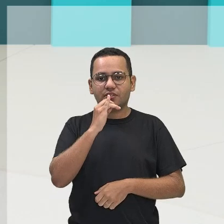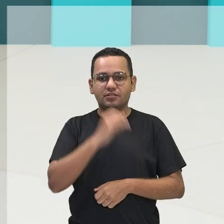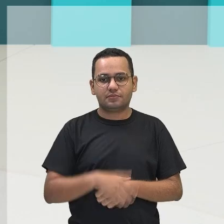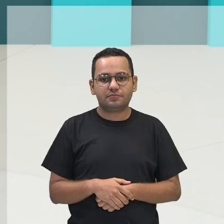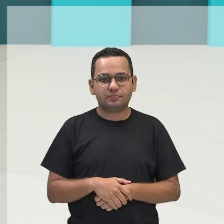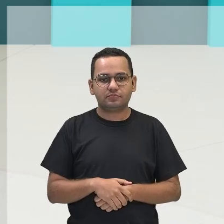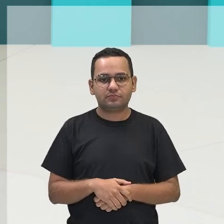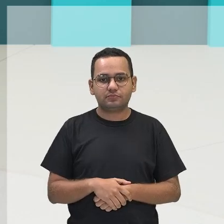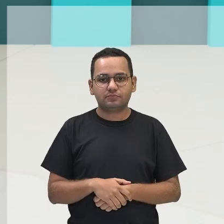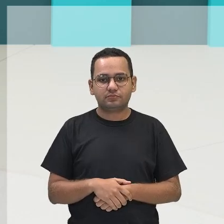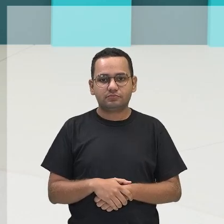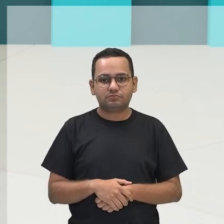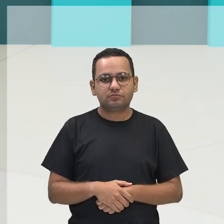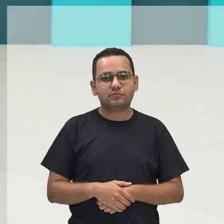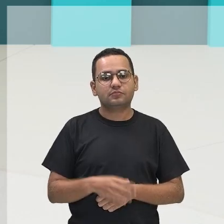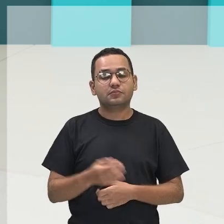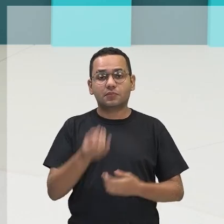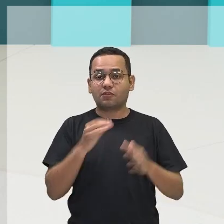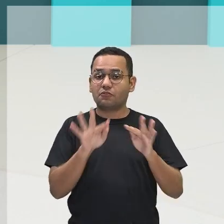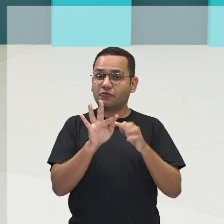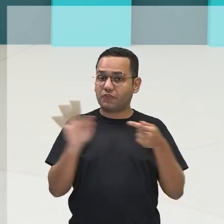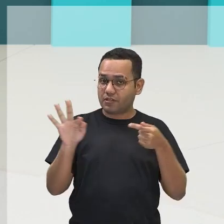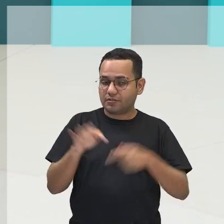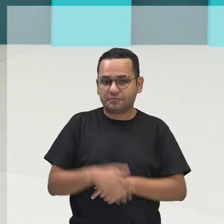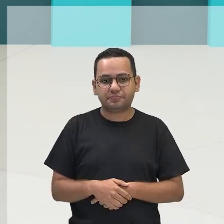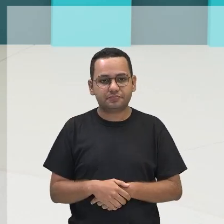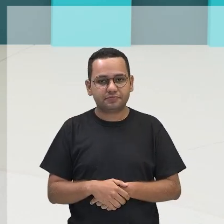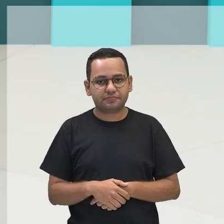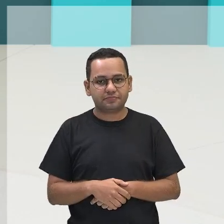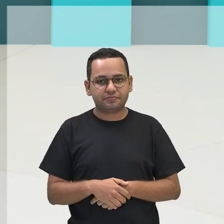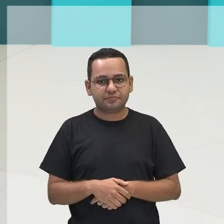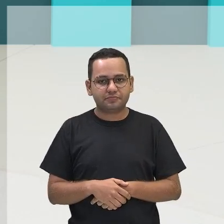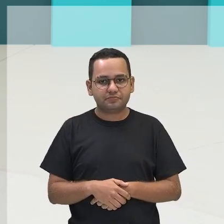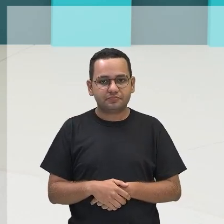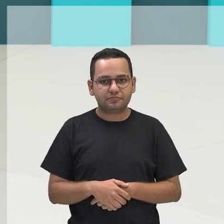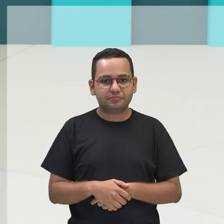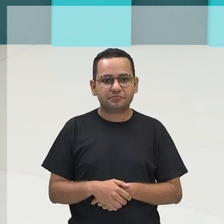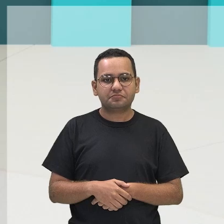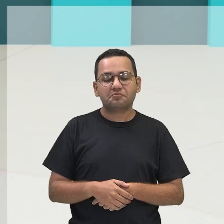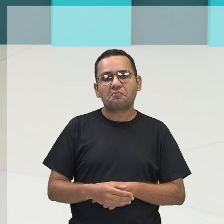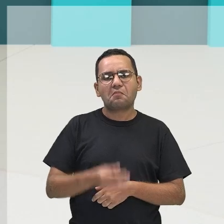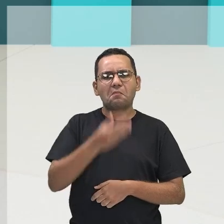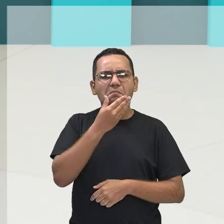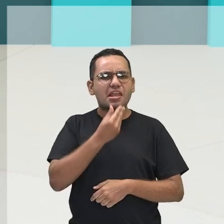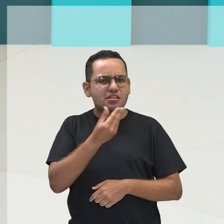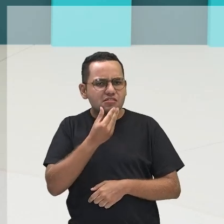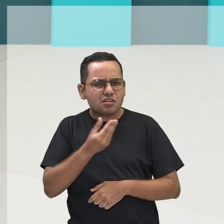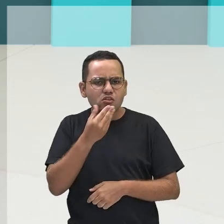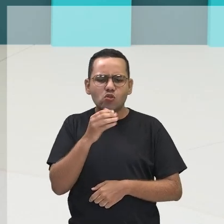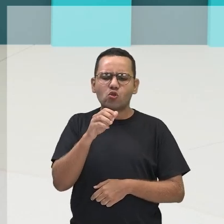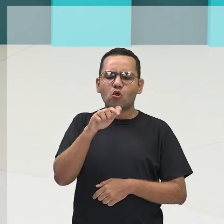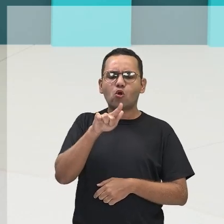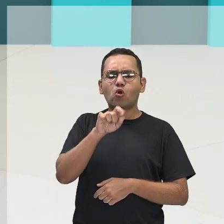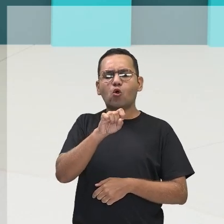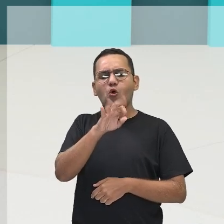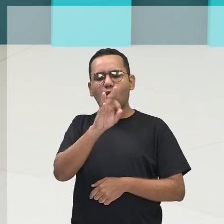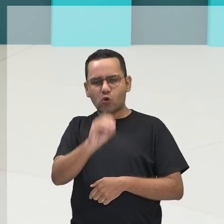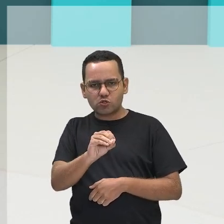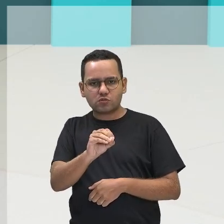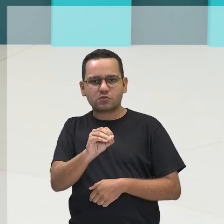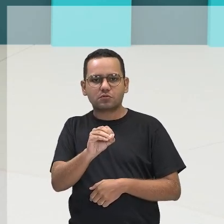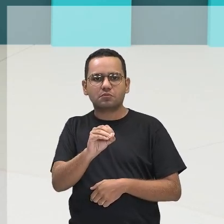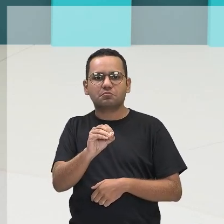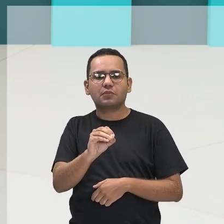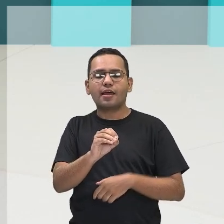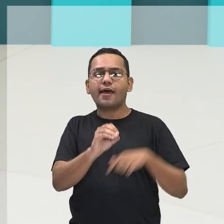palavra menino. O menino de menino gosto mora no Rio de Janeiro. Oi, isso não faz sentido. Então, é por esse motivo